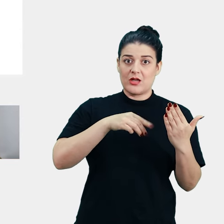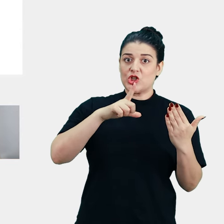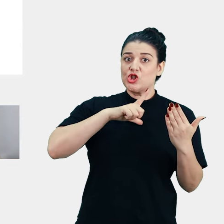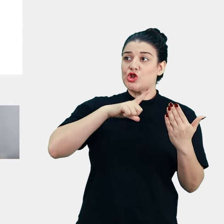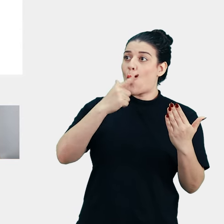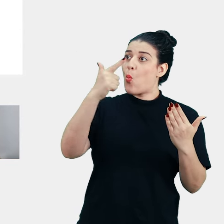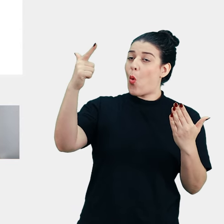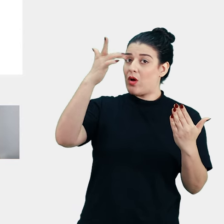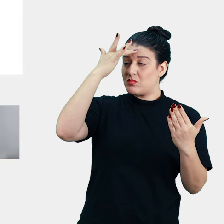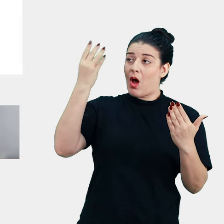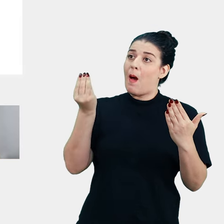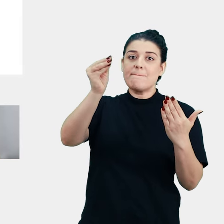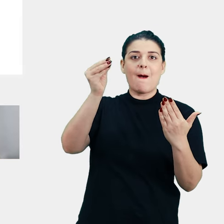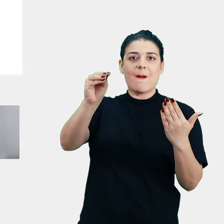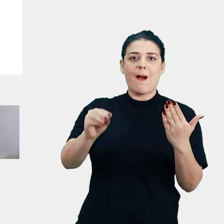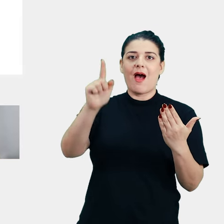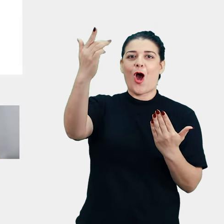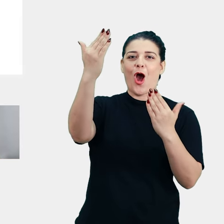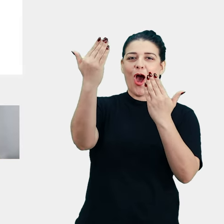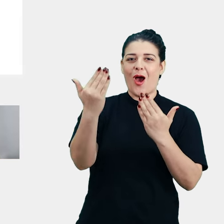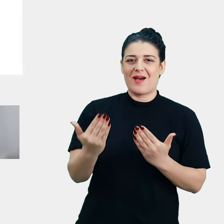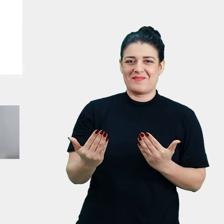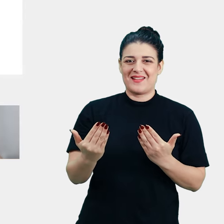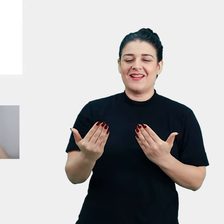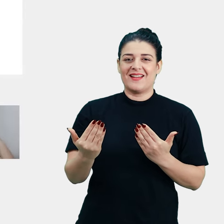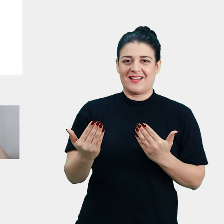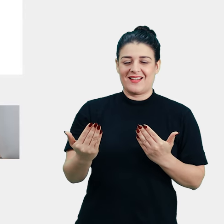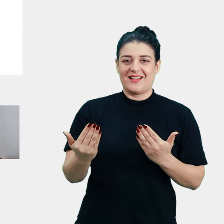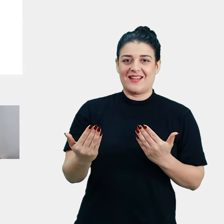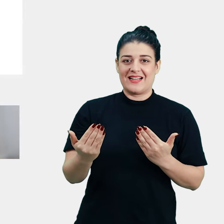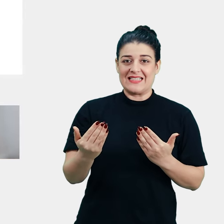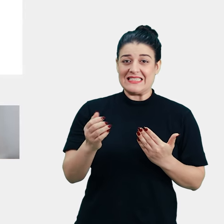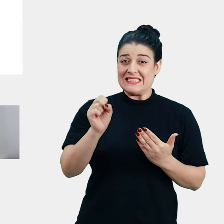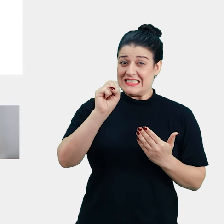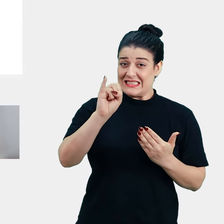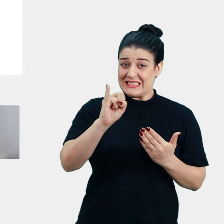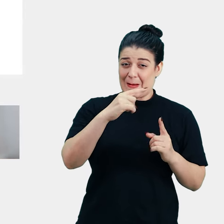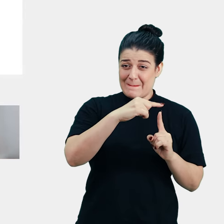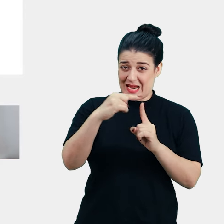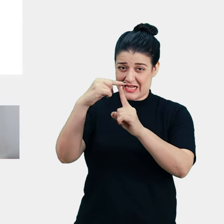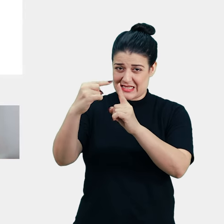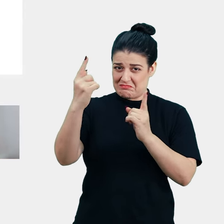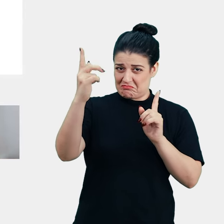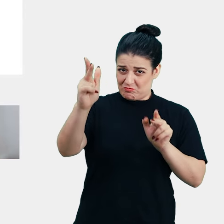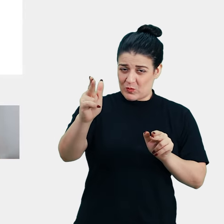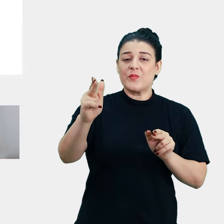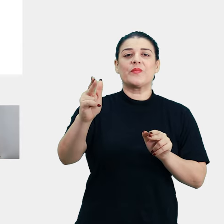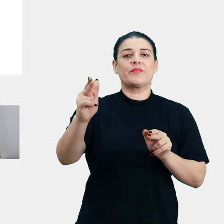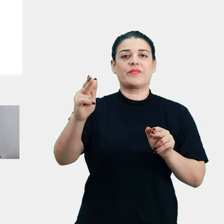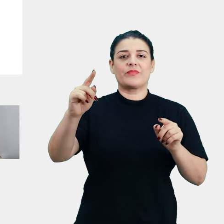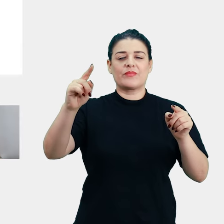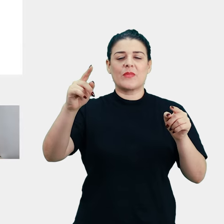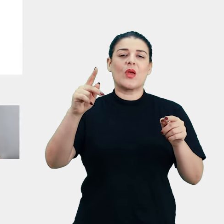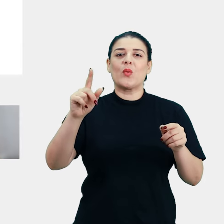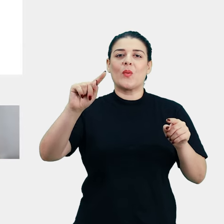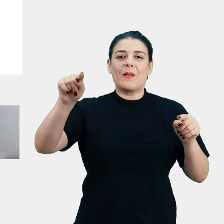que já estão depositados lá na plataforma. E aí, se tiver uma similaridade espectral, acontece o que nós